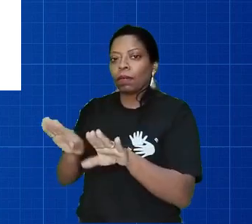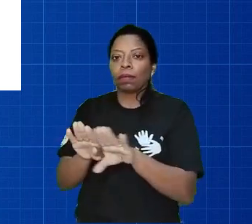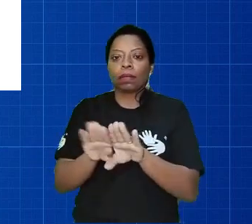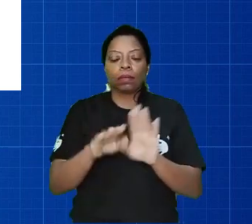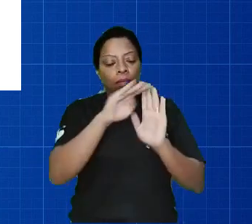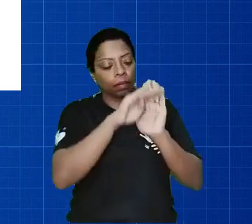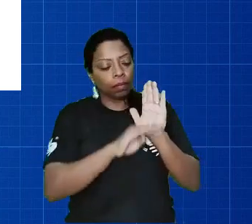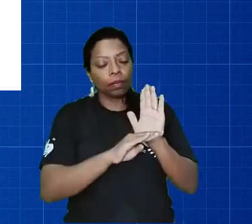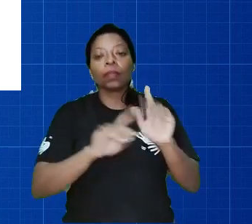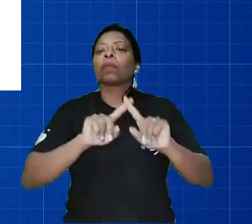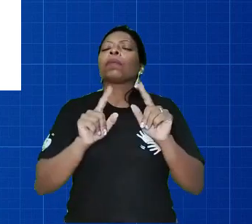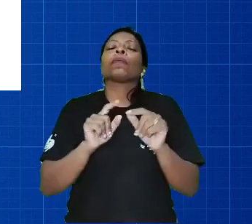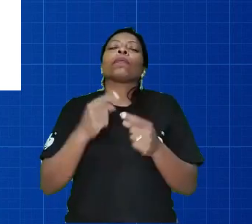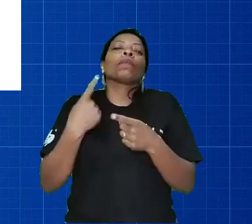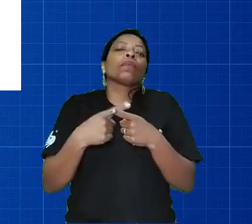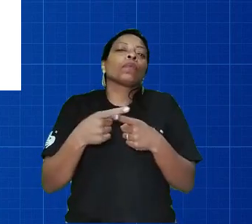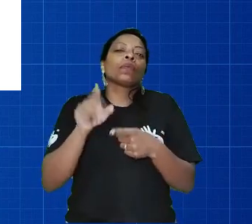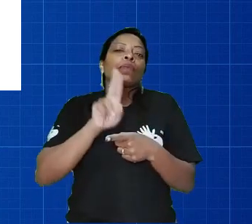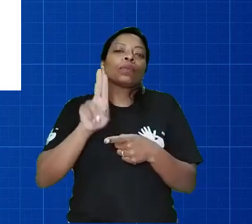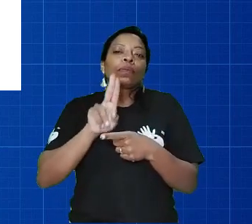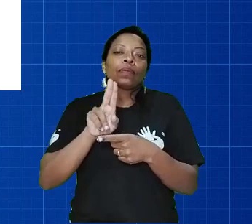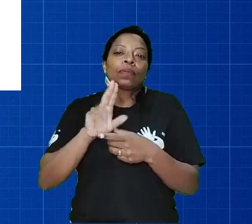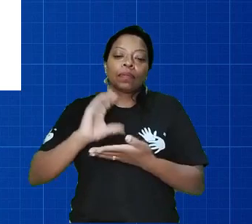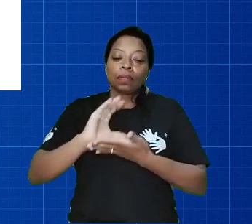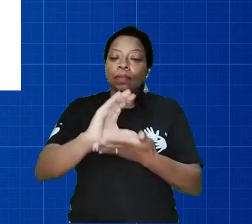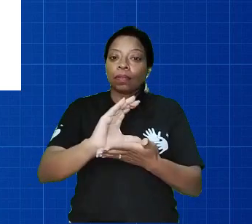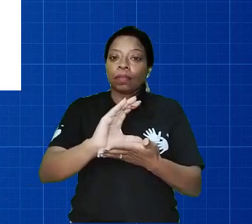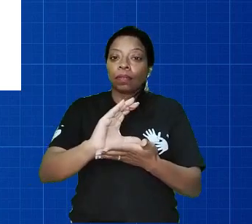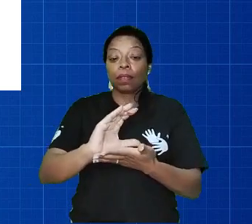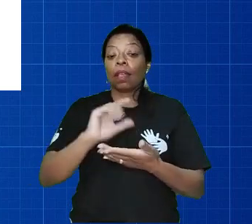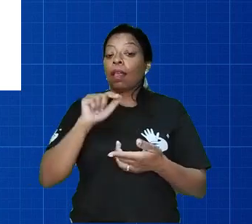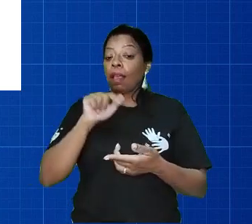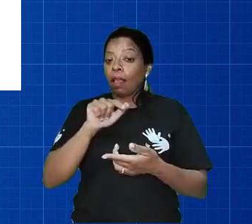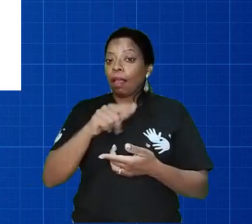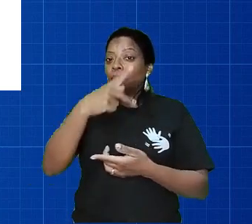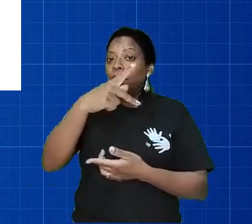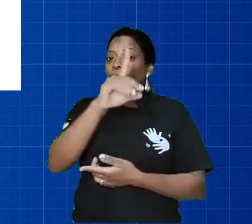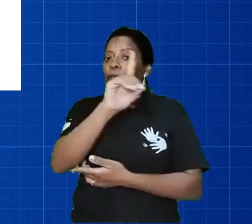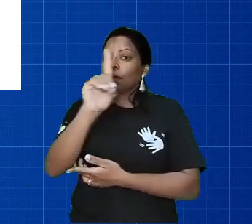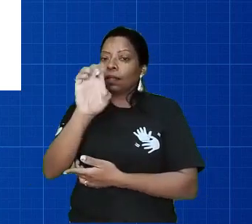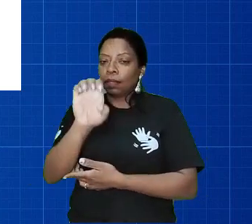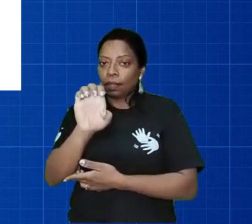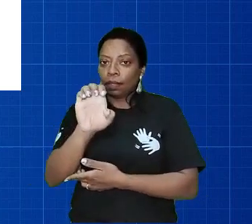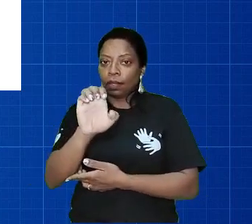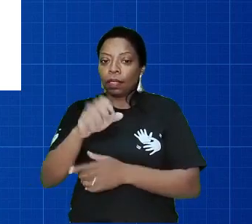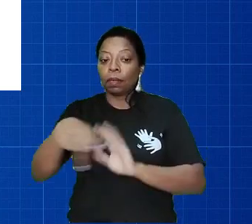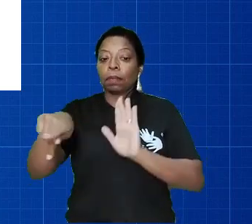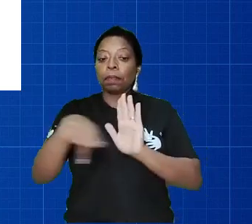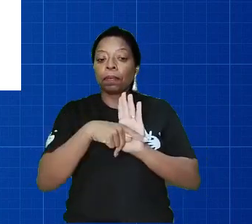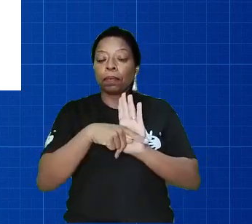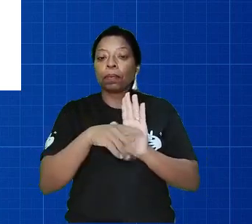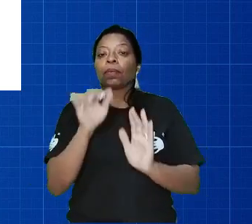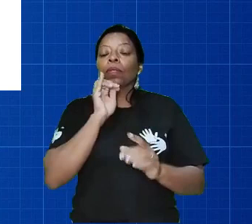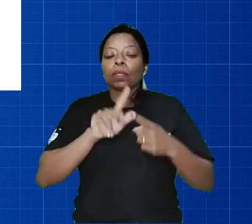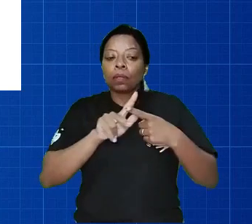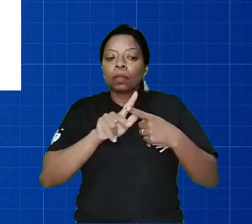A que se destina esse recurso? Então, os recursos do PDDE destinam-se à cobertura de despesas de manutenção